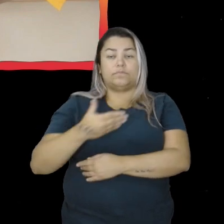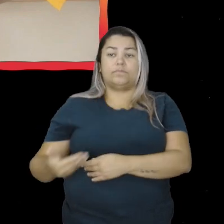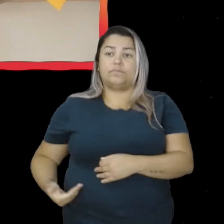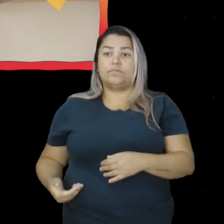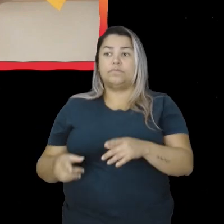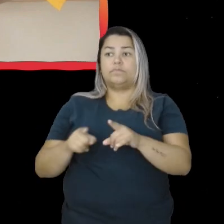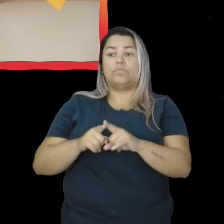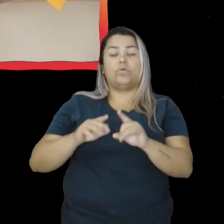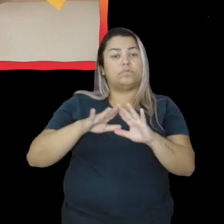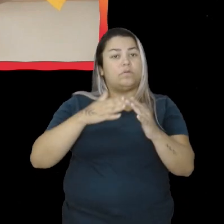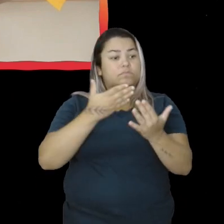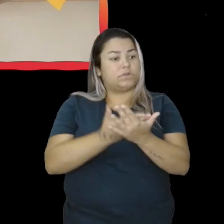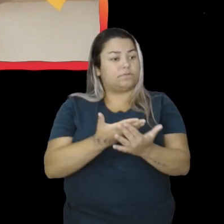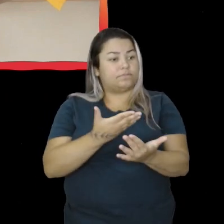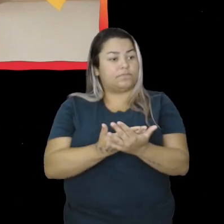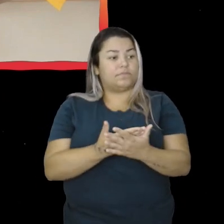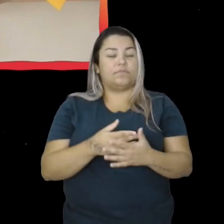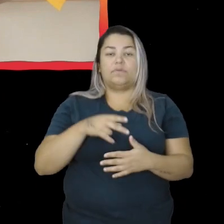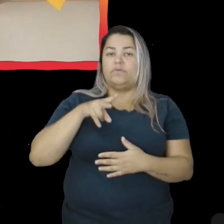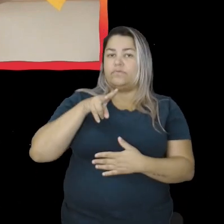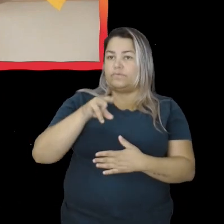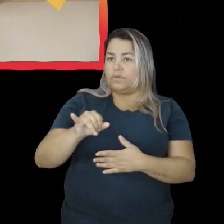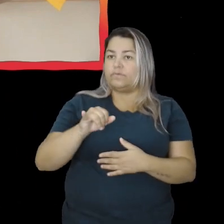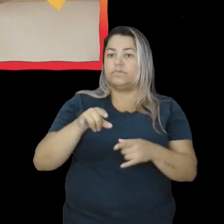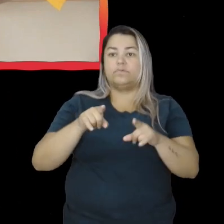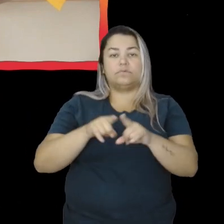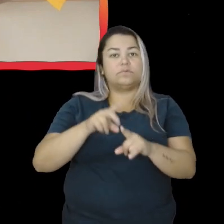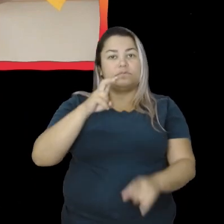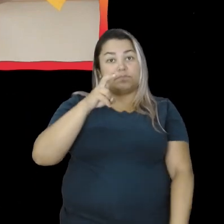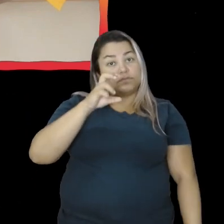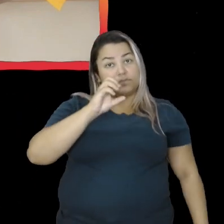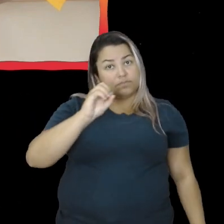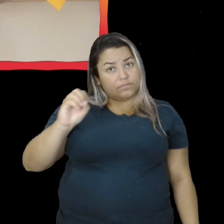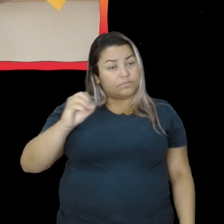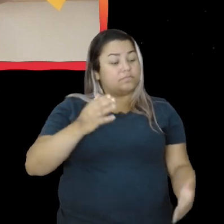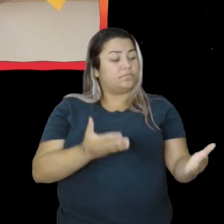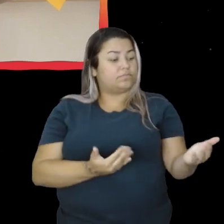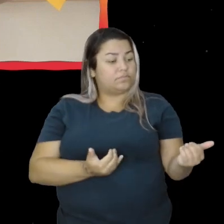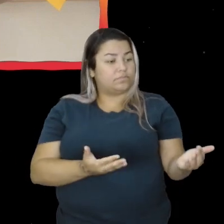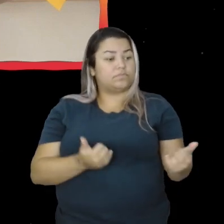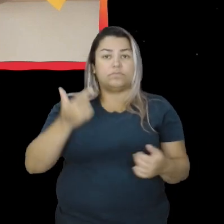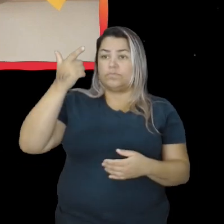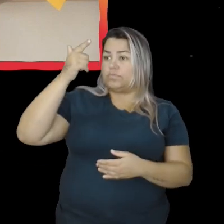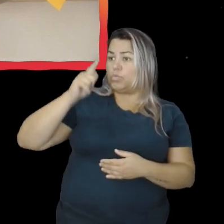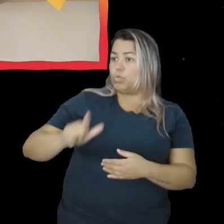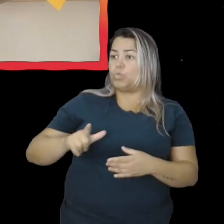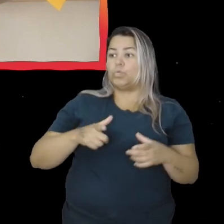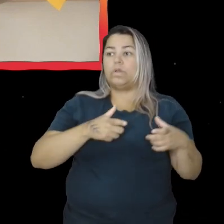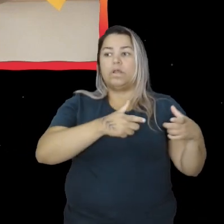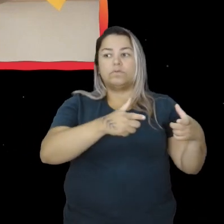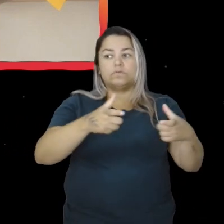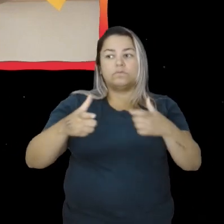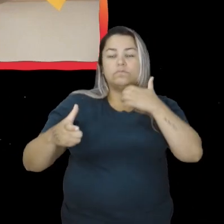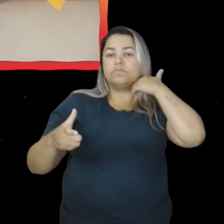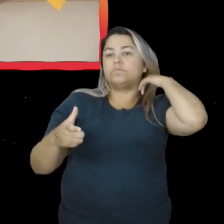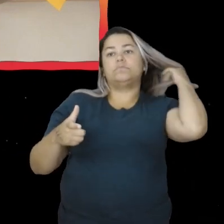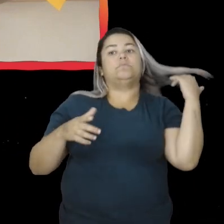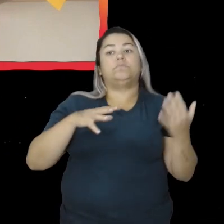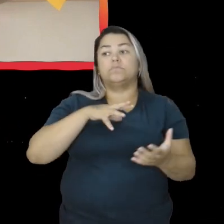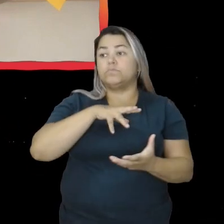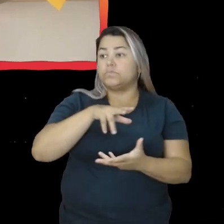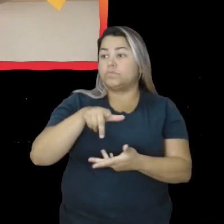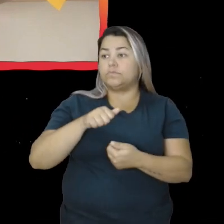nas escolas. E aí eles vão trazer 500 jovens do Chile, de outros lugares do mundo que tem esse programa, que é um